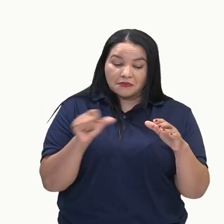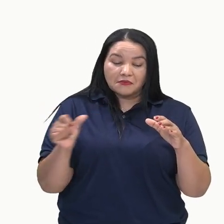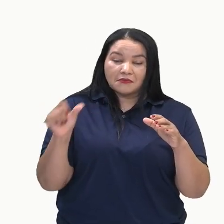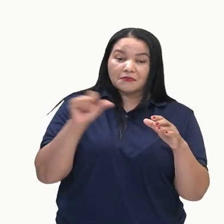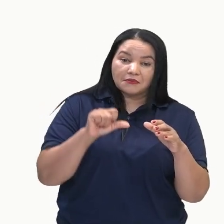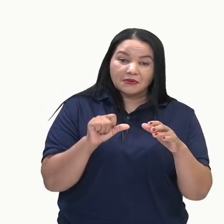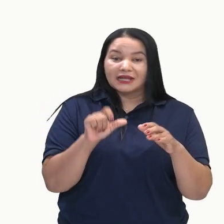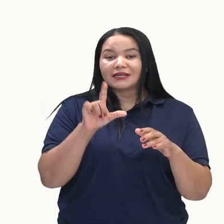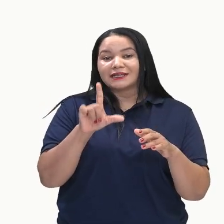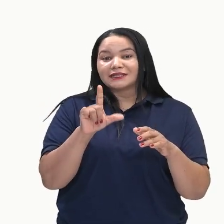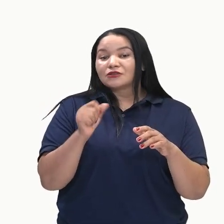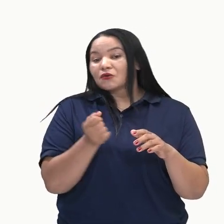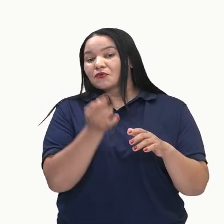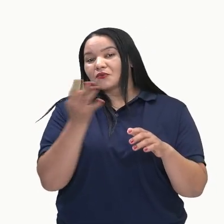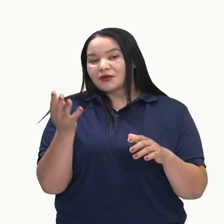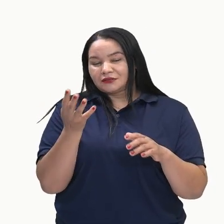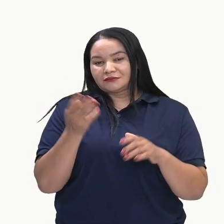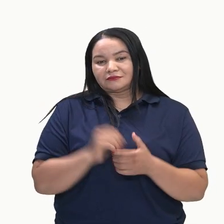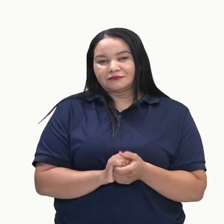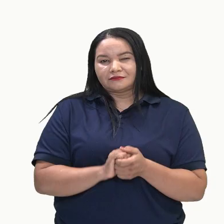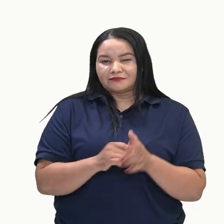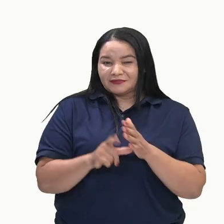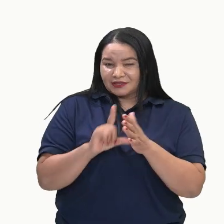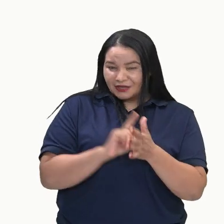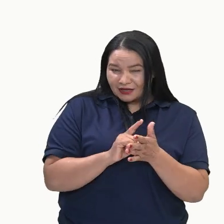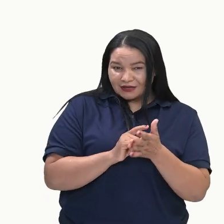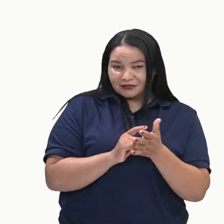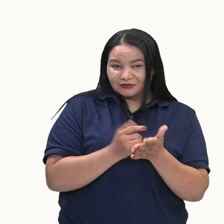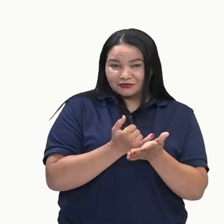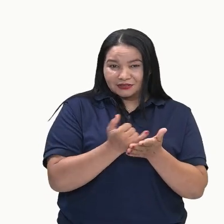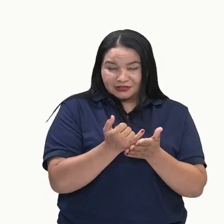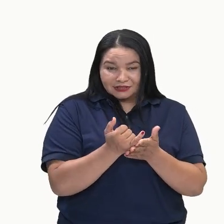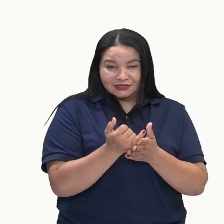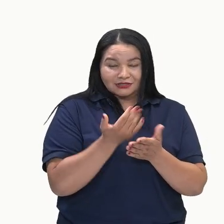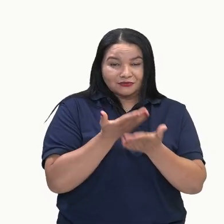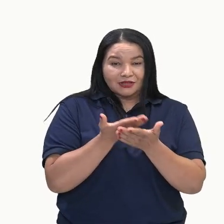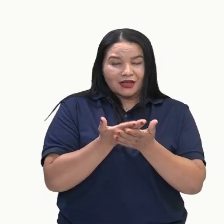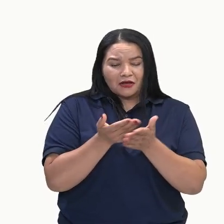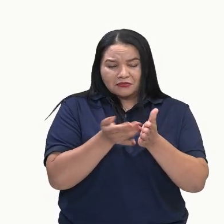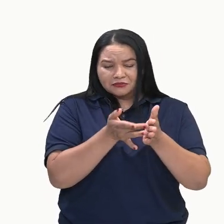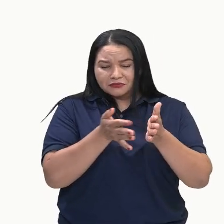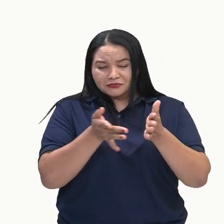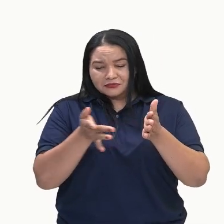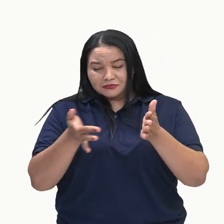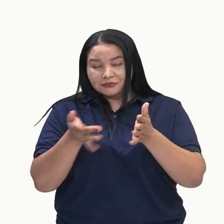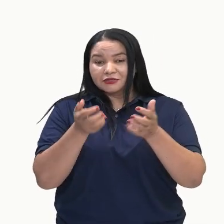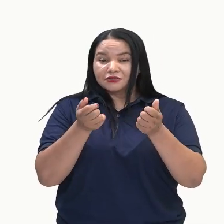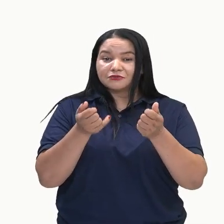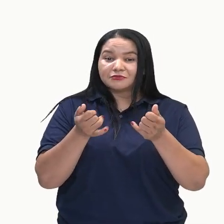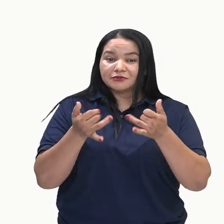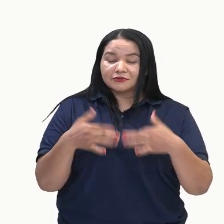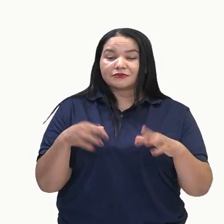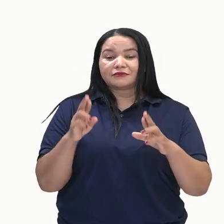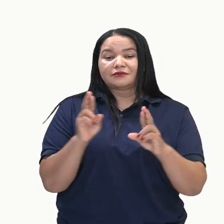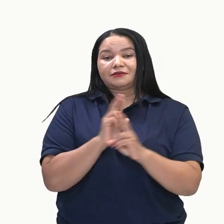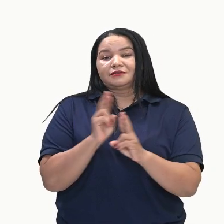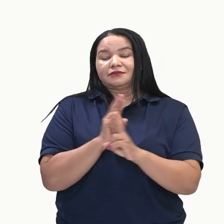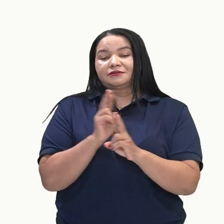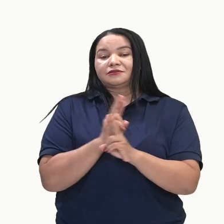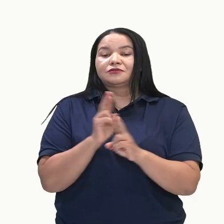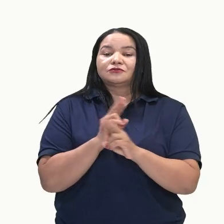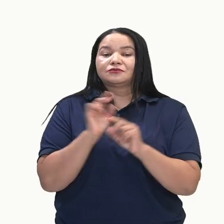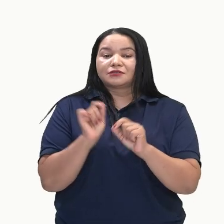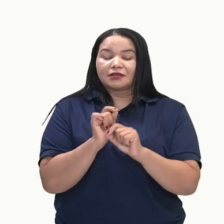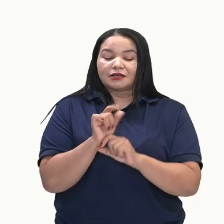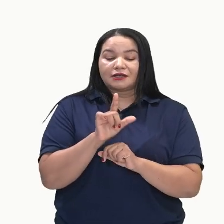dentro. Lá no início da aula, e até um pouquinho mais para cá caminhando, nós vimos uma relação entre